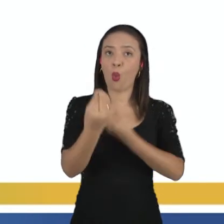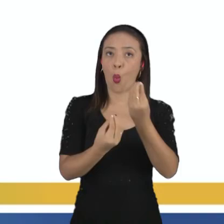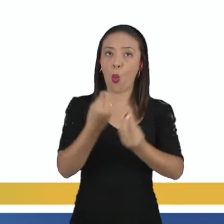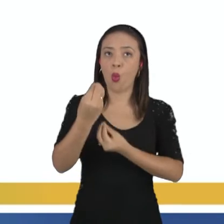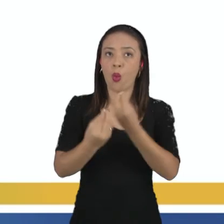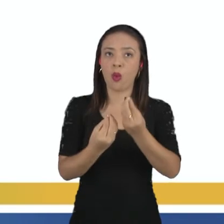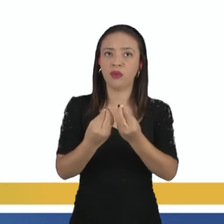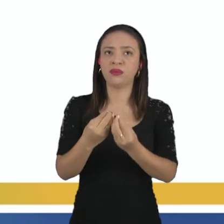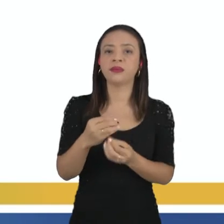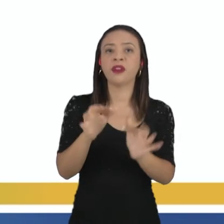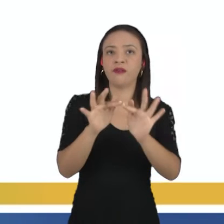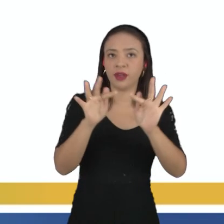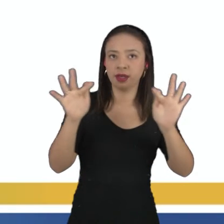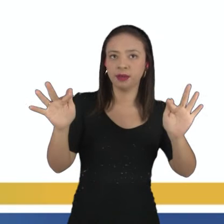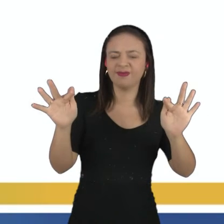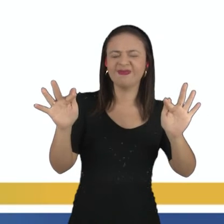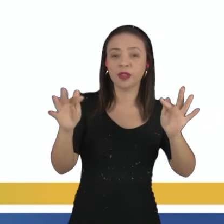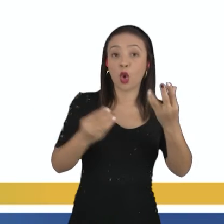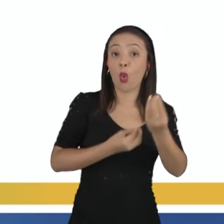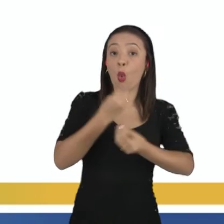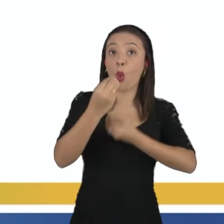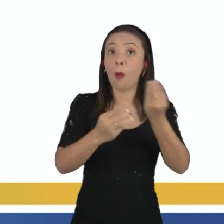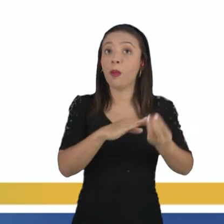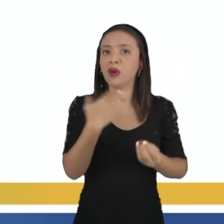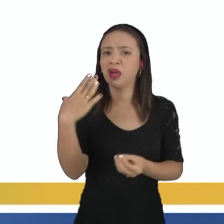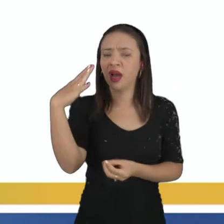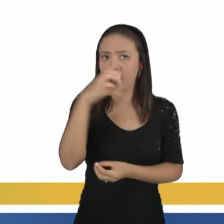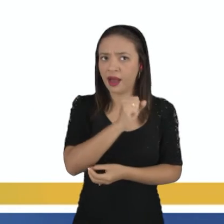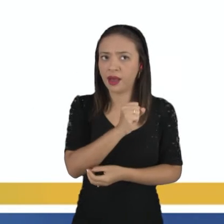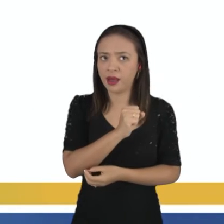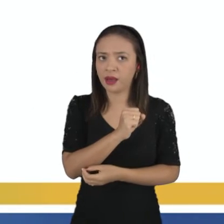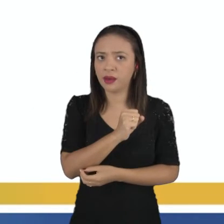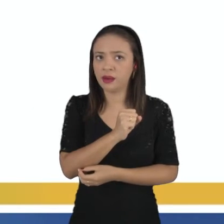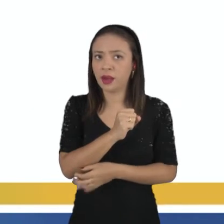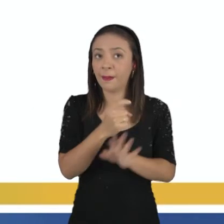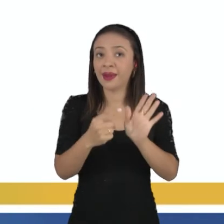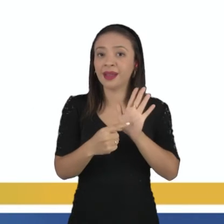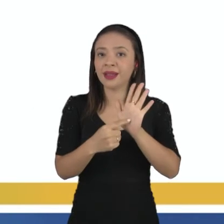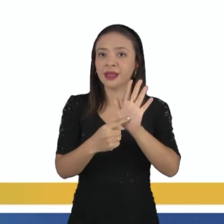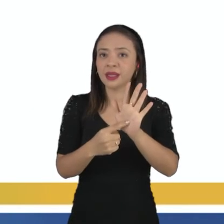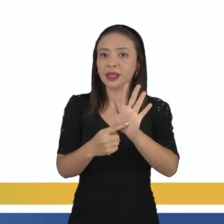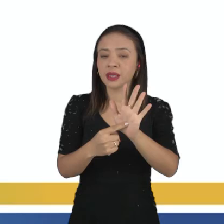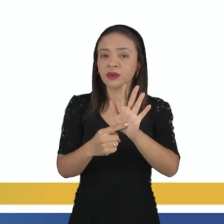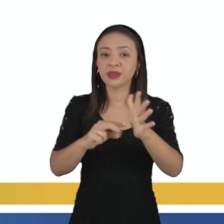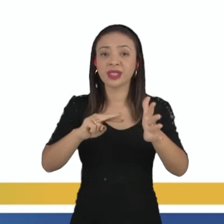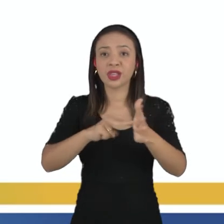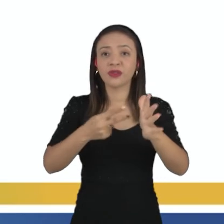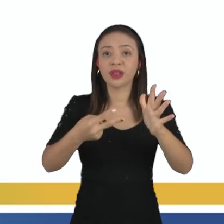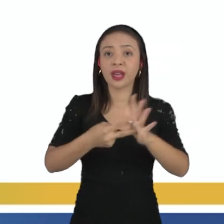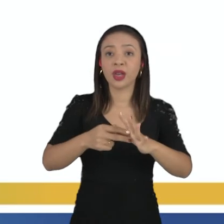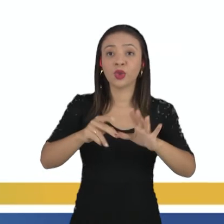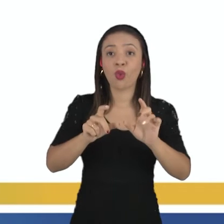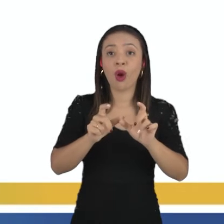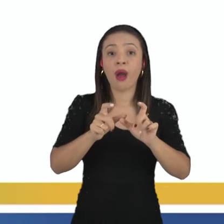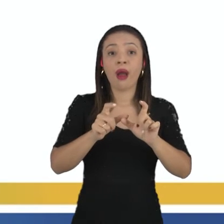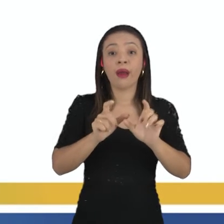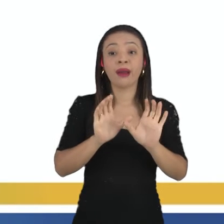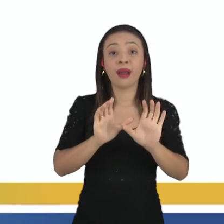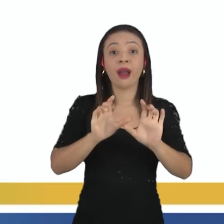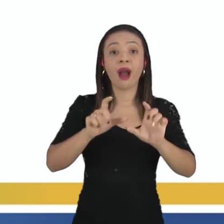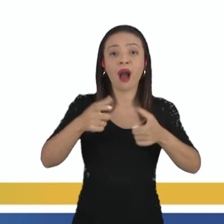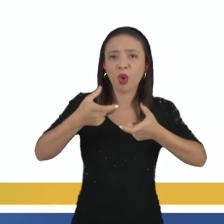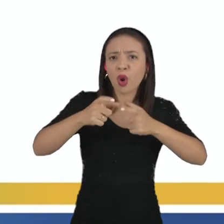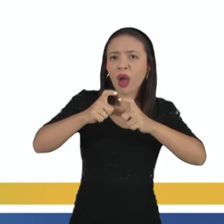como, em como morte súbita e derrame, introduz uma generalização. O que